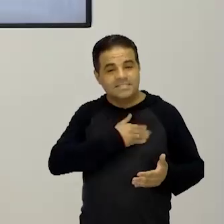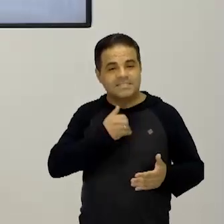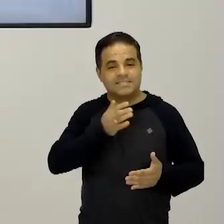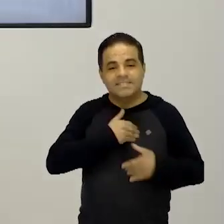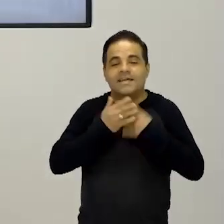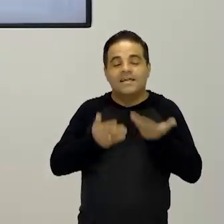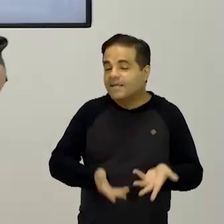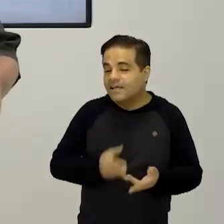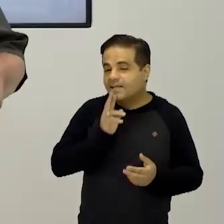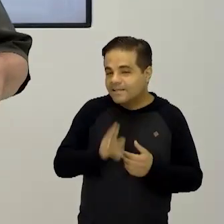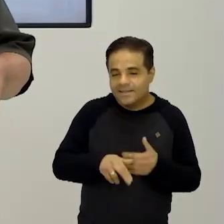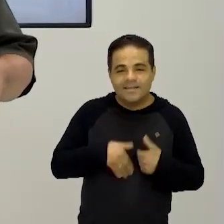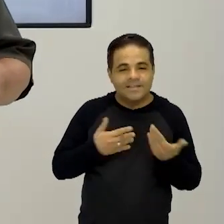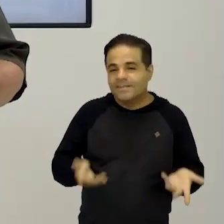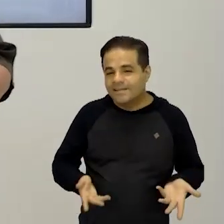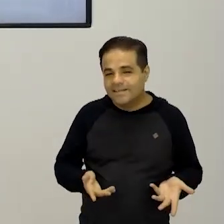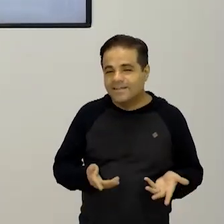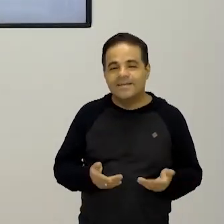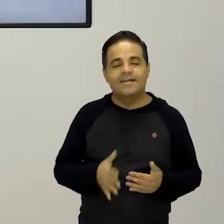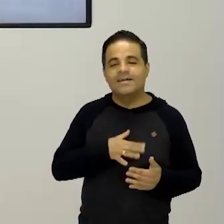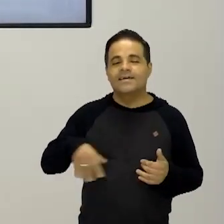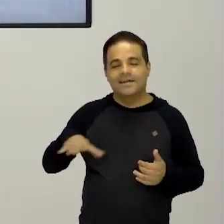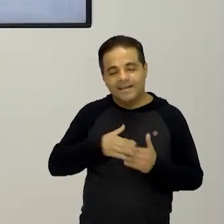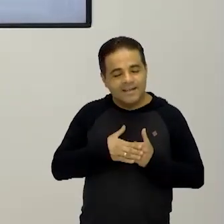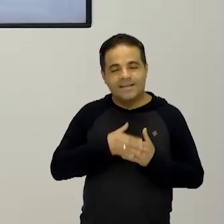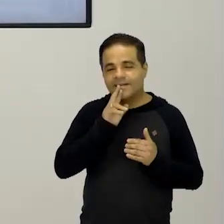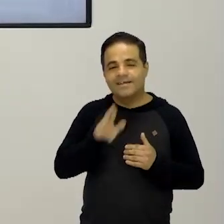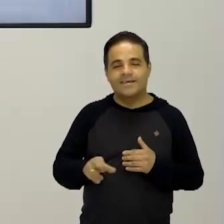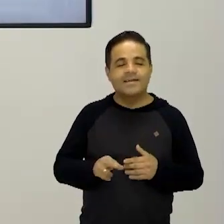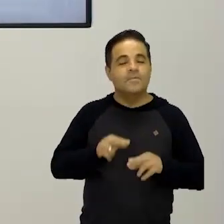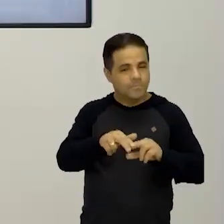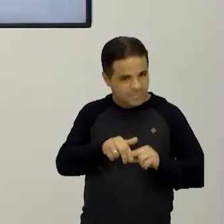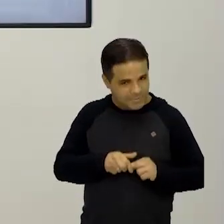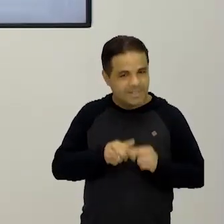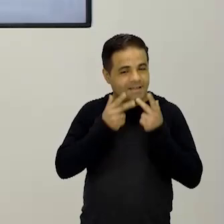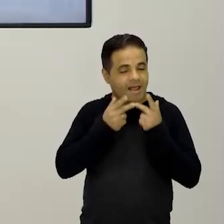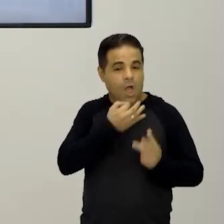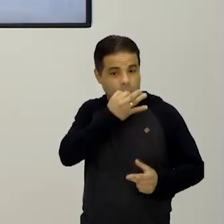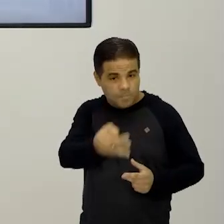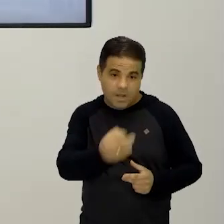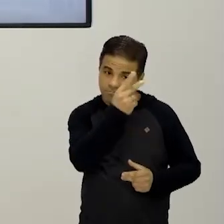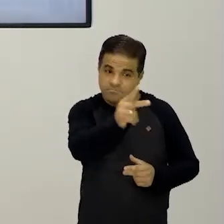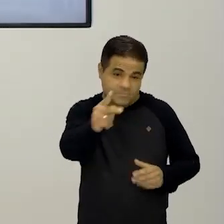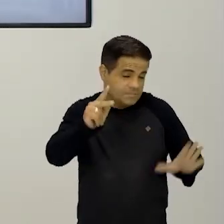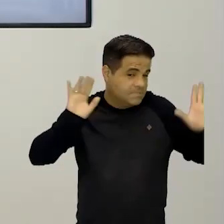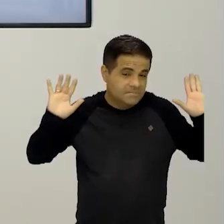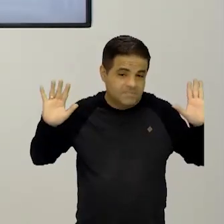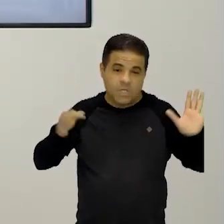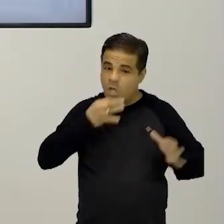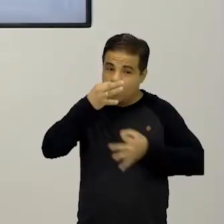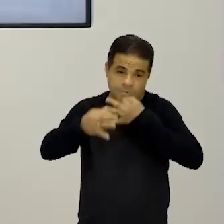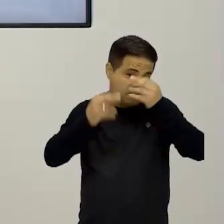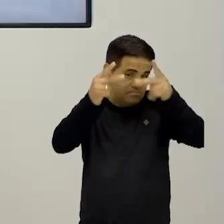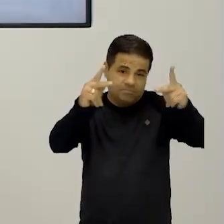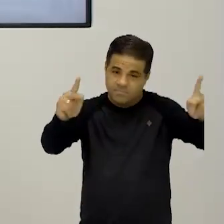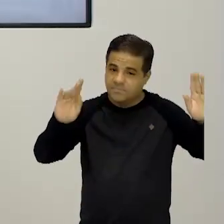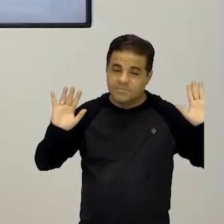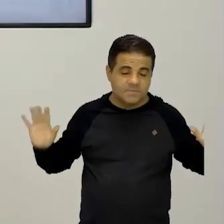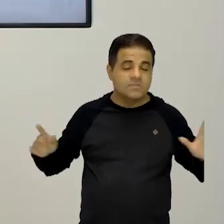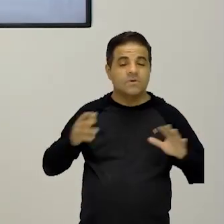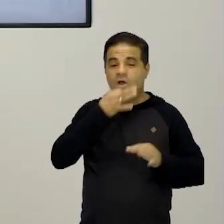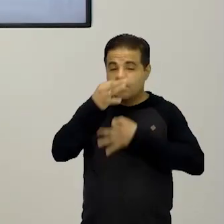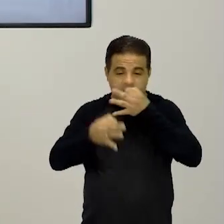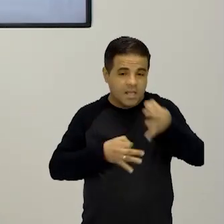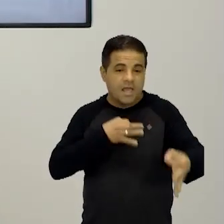the Brazilians? I can't tell. know. Né? Então, por isso que a gente está falando, é a opinião de vocês. Né? A gente está criando aqui opiniões